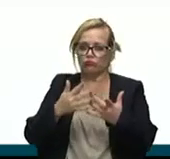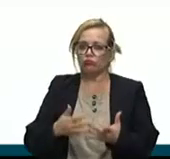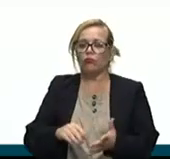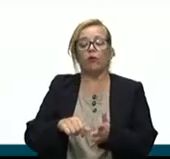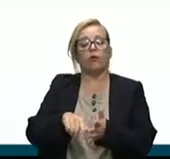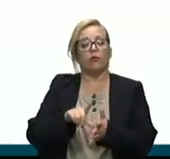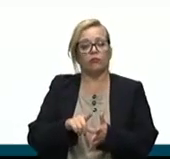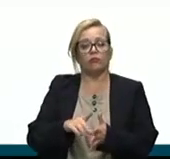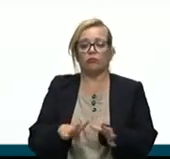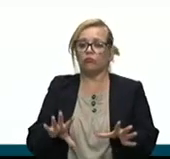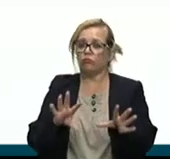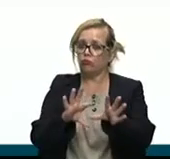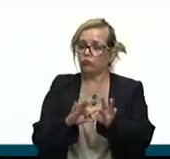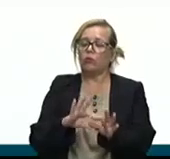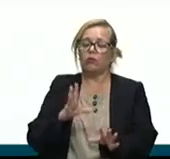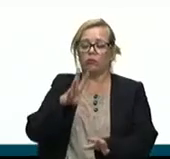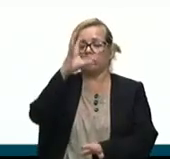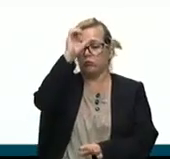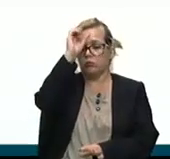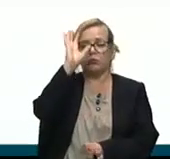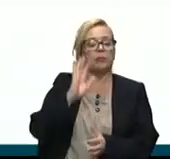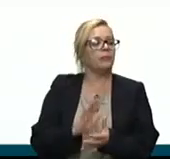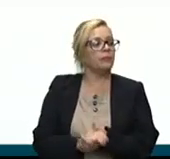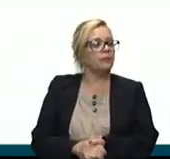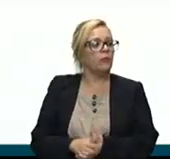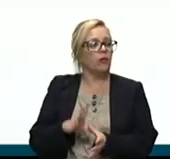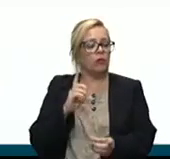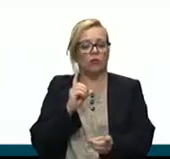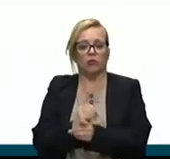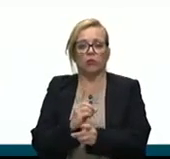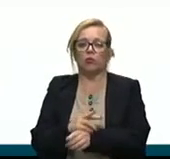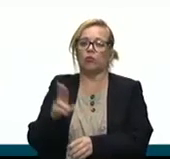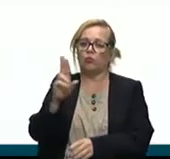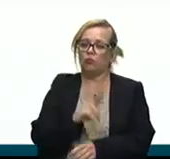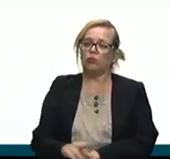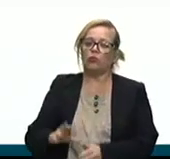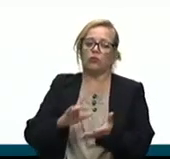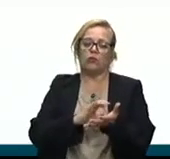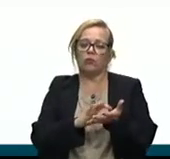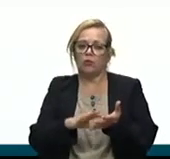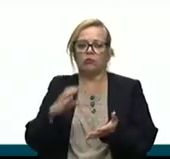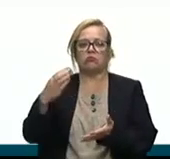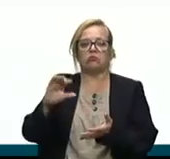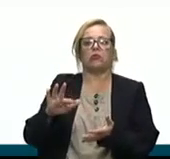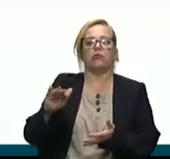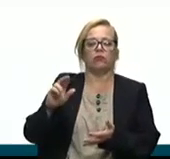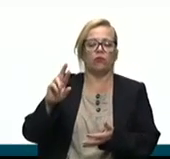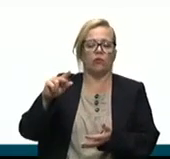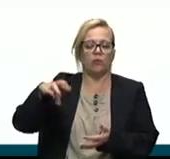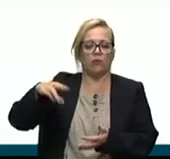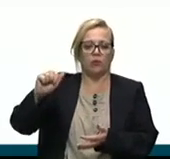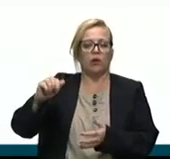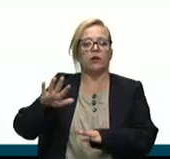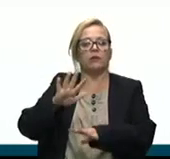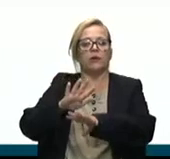de correlação, que nós já aprendemos a determinar por meio da fórmula, por meio da calculadora científica e por meio do